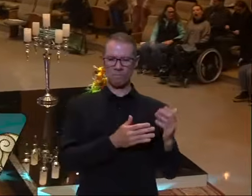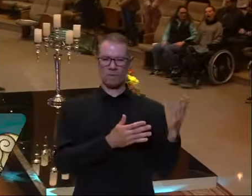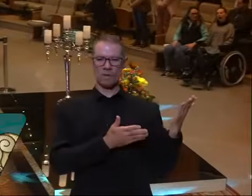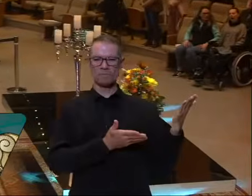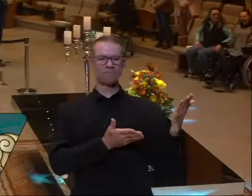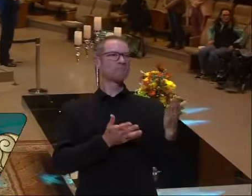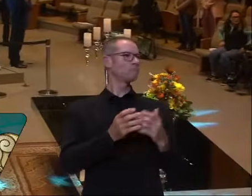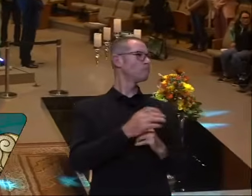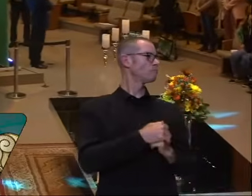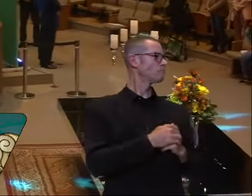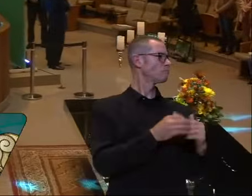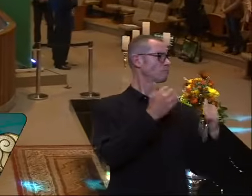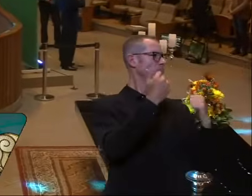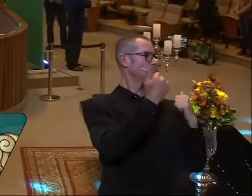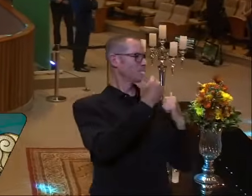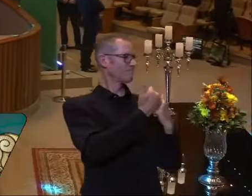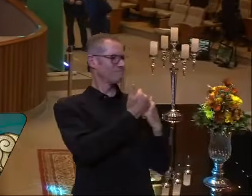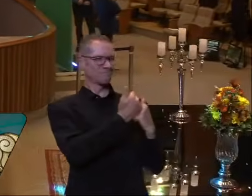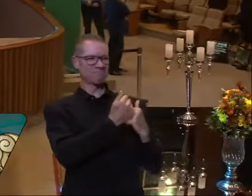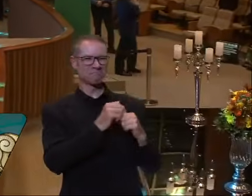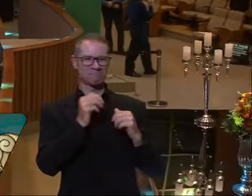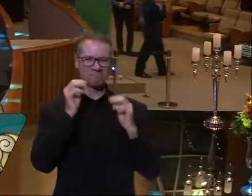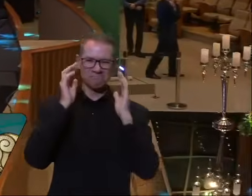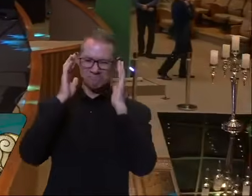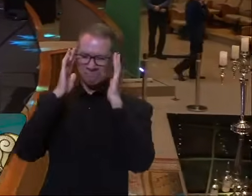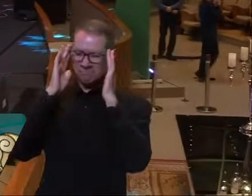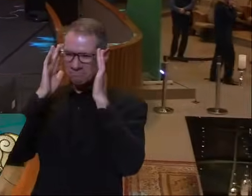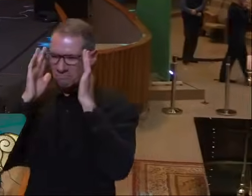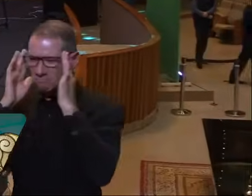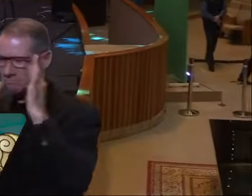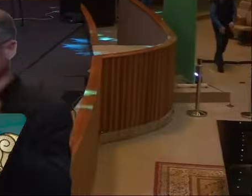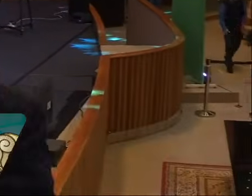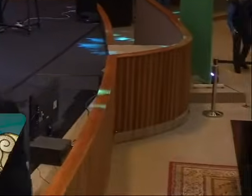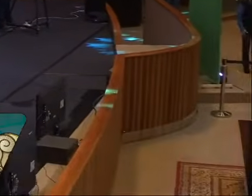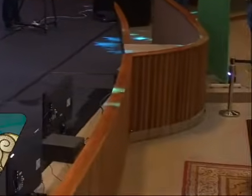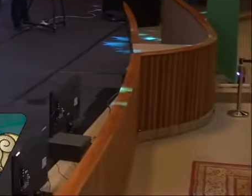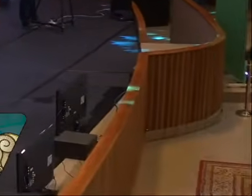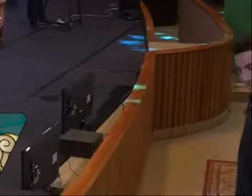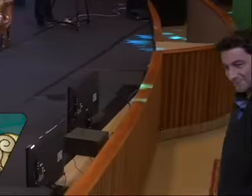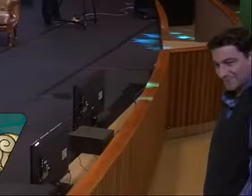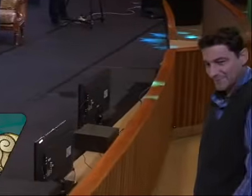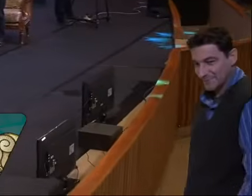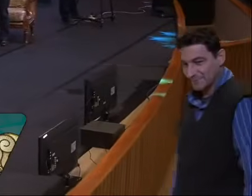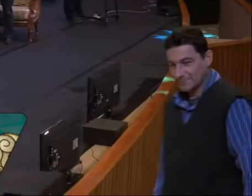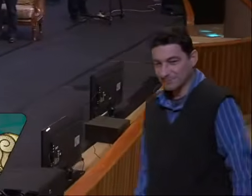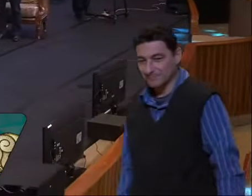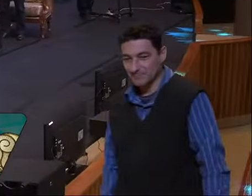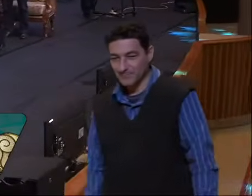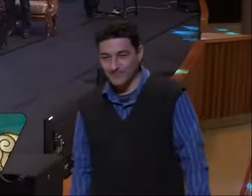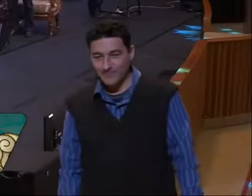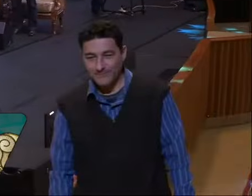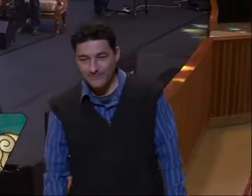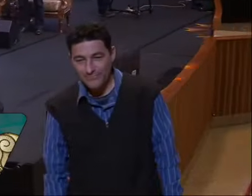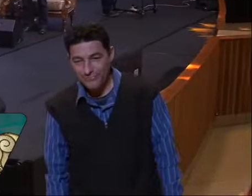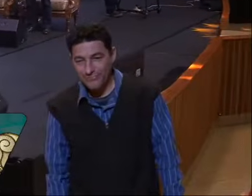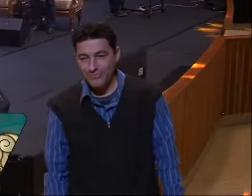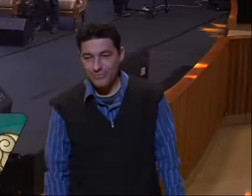você. Você ouviu falando de tantas bênçãos, mas a Bíblia fala que elas estão em Cristo